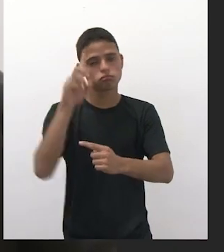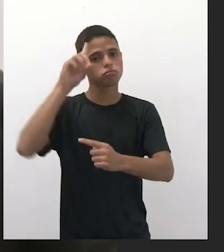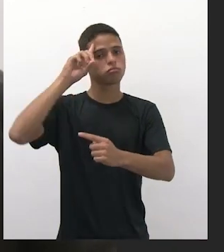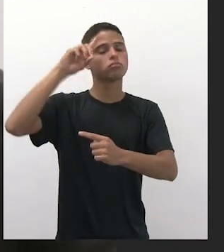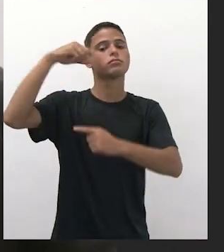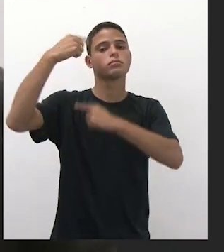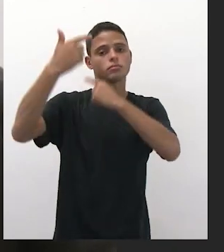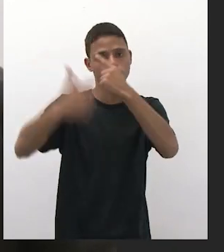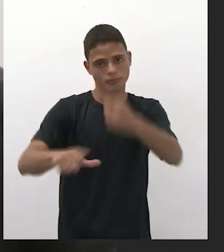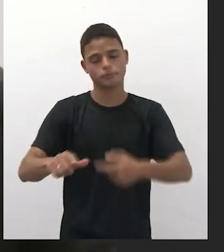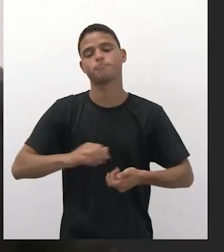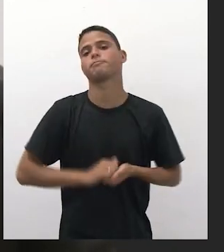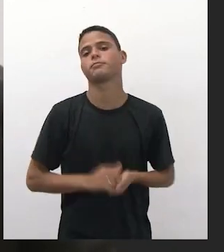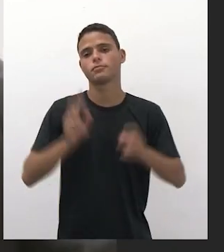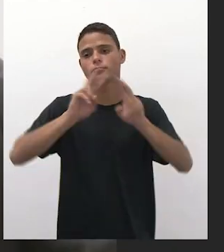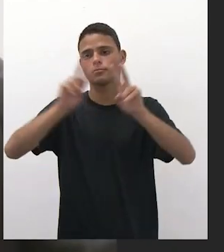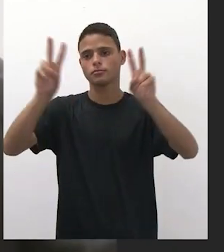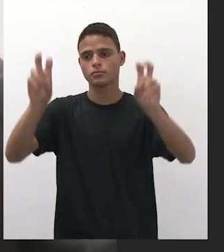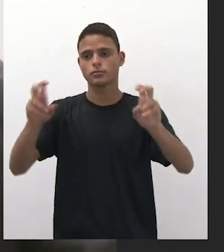é para...